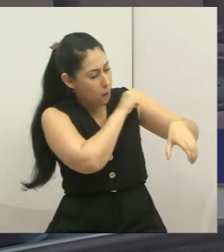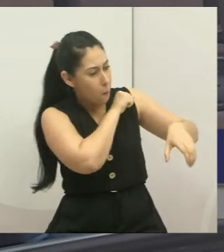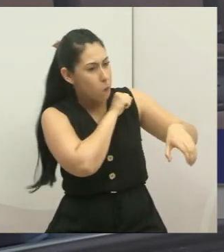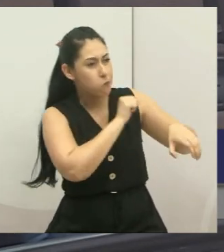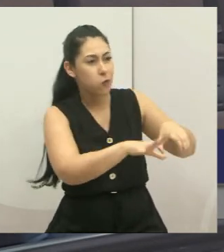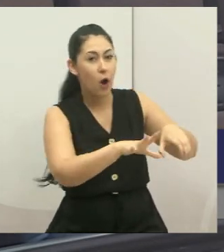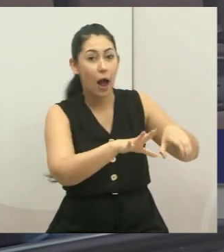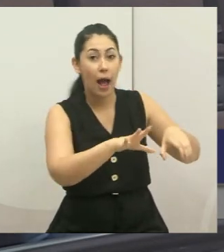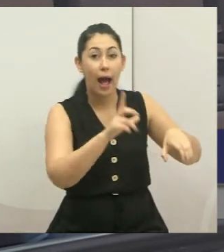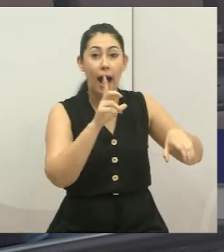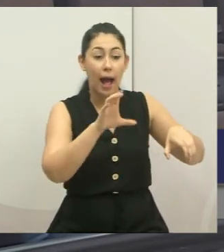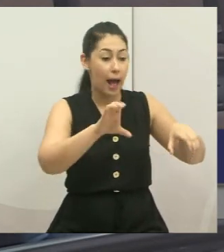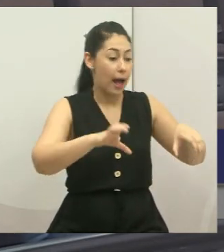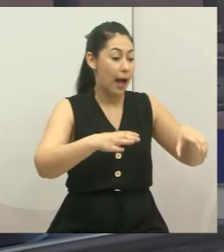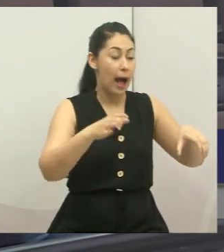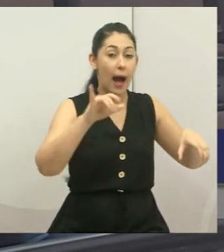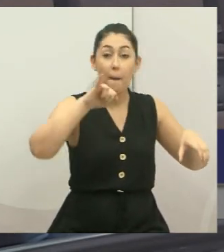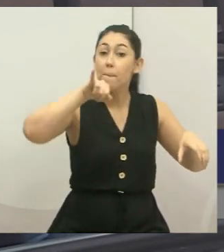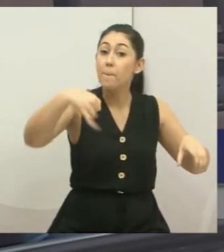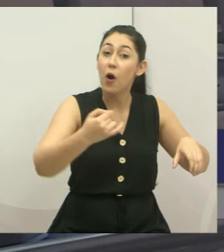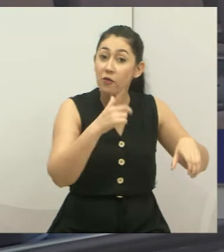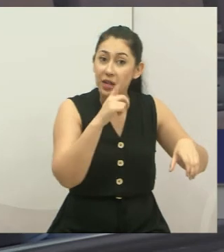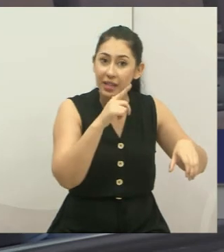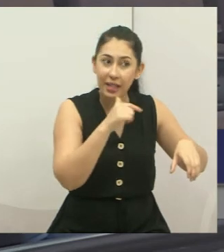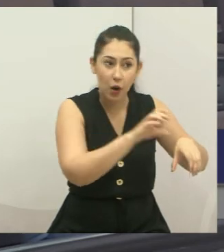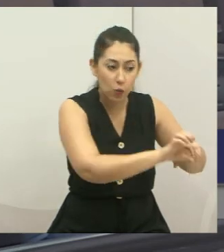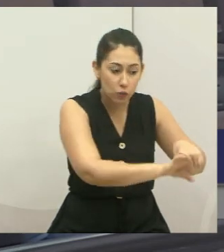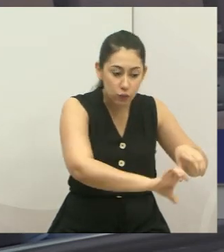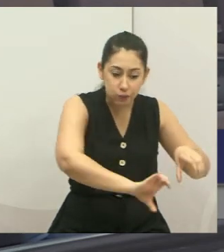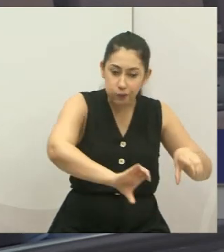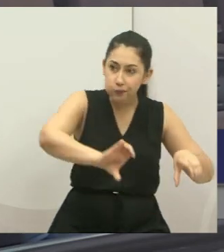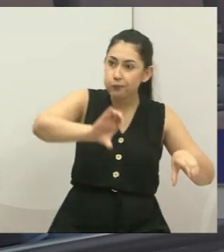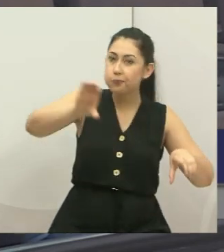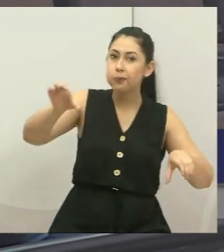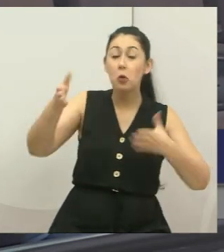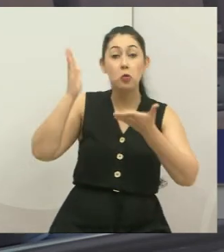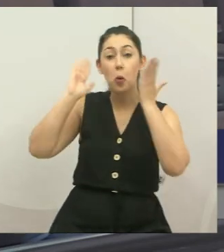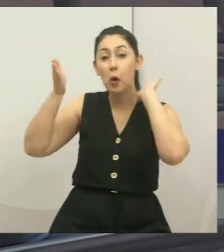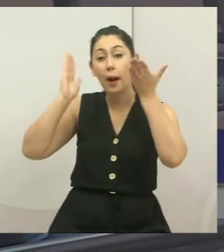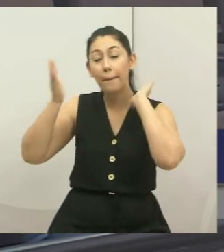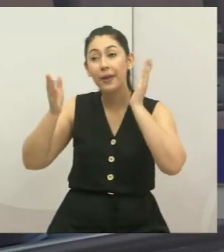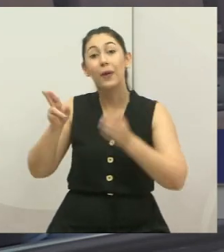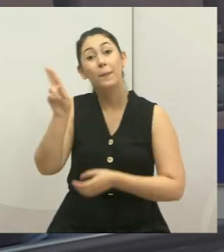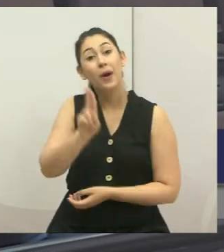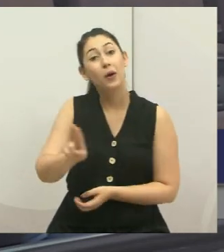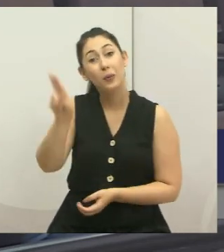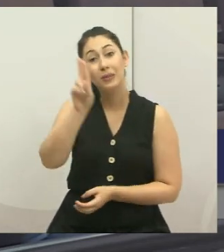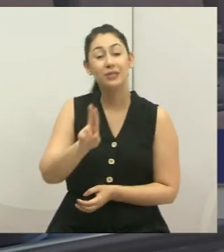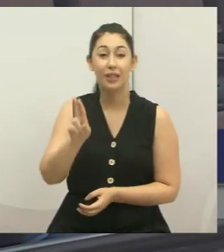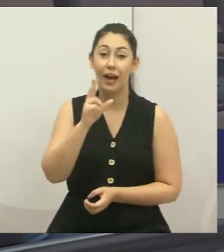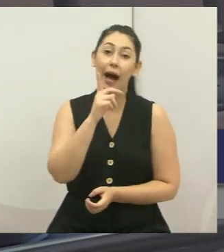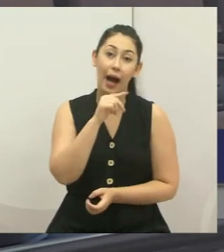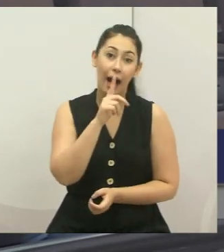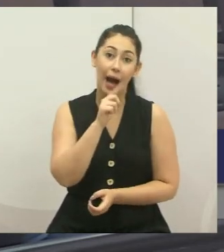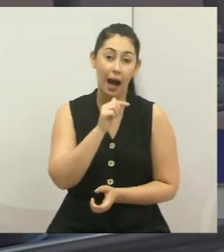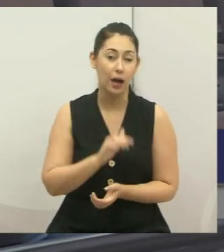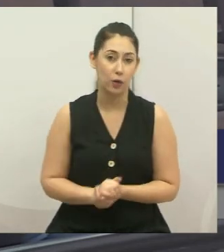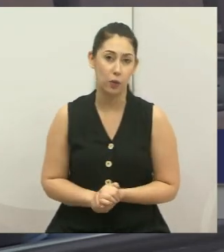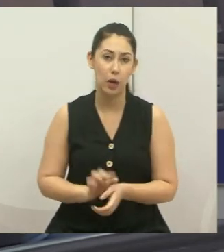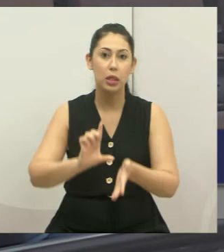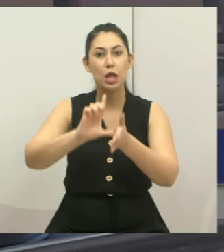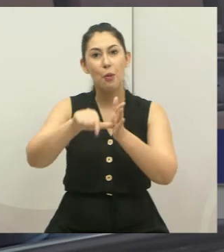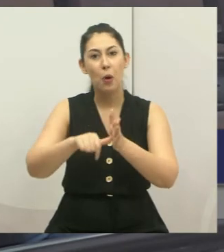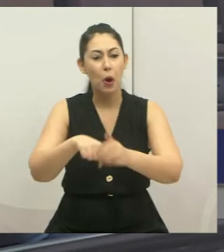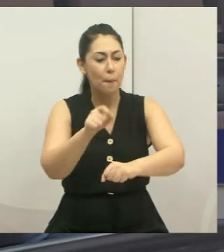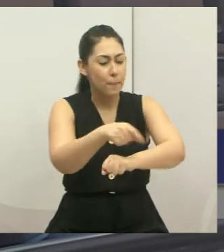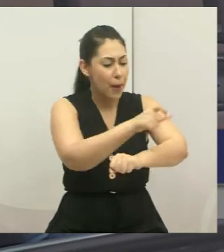ali e coloca essa água num caminhão. Lá em Americana, onde eu tenho parentes, eles fazem isso e essa água é utilizada depois para regar